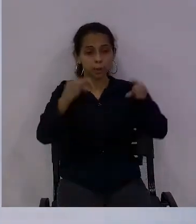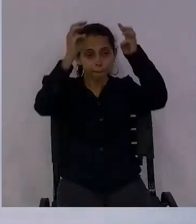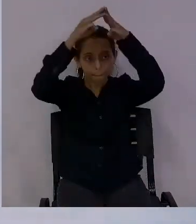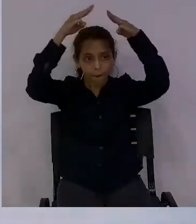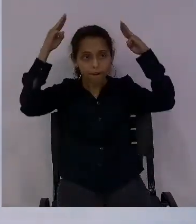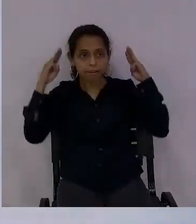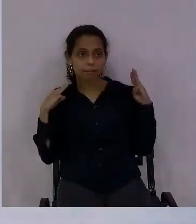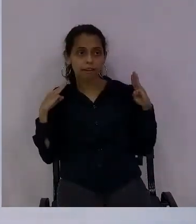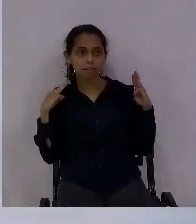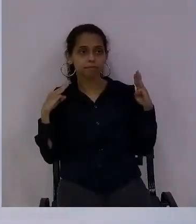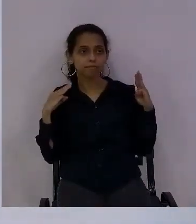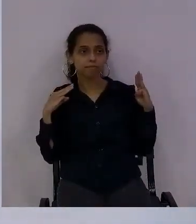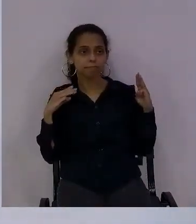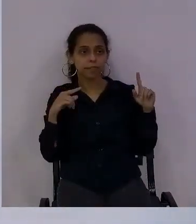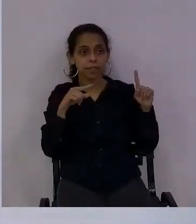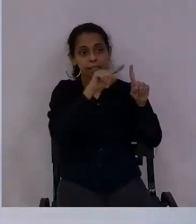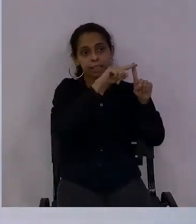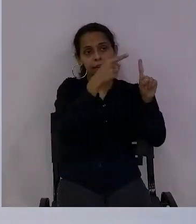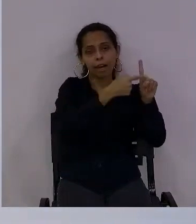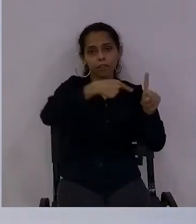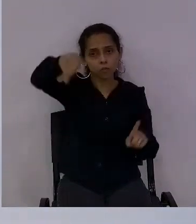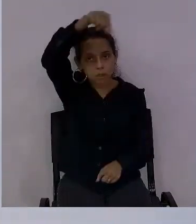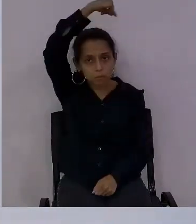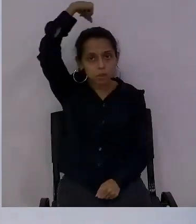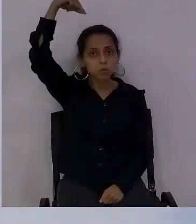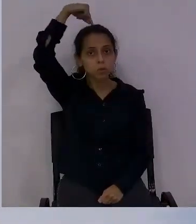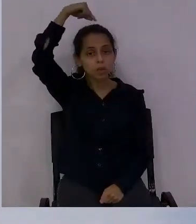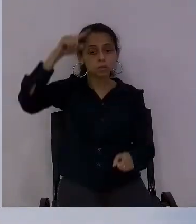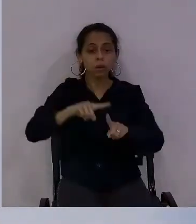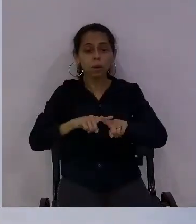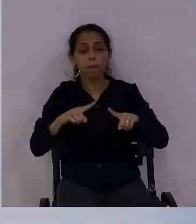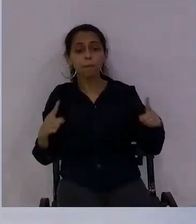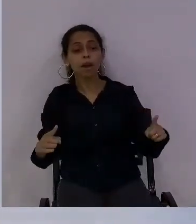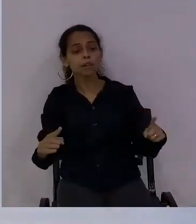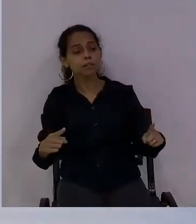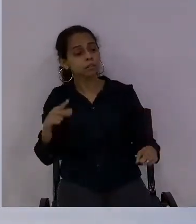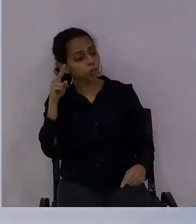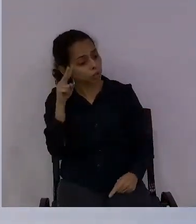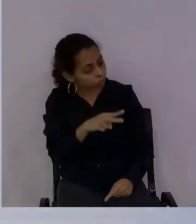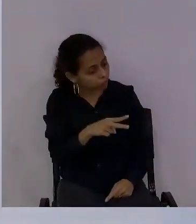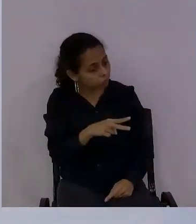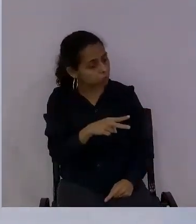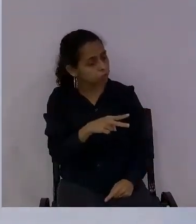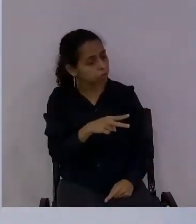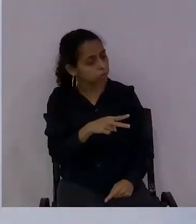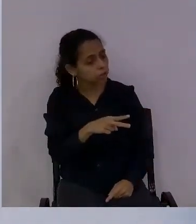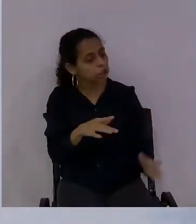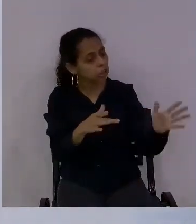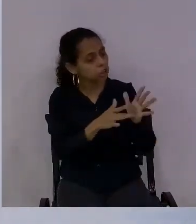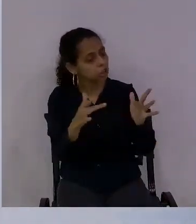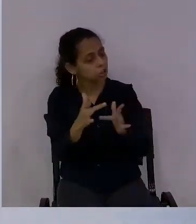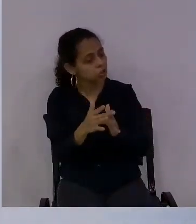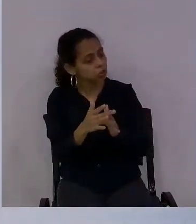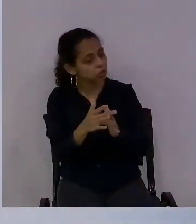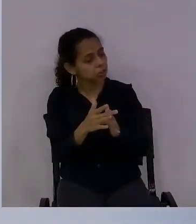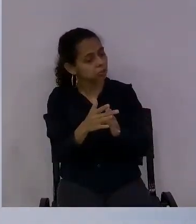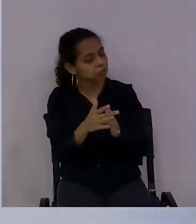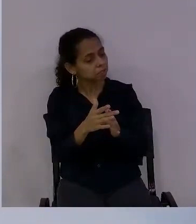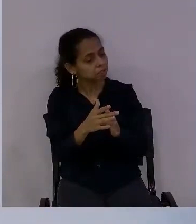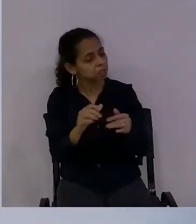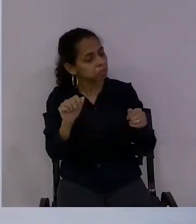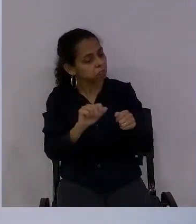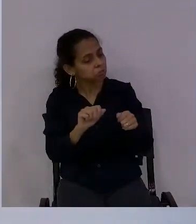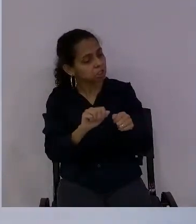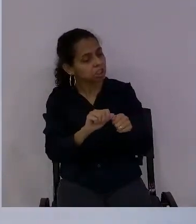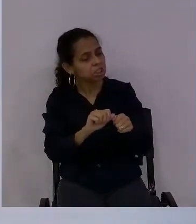Santo. No entanto, nota-se aqui que foi cumprido aquilo que a lei exigia. Neste mesmo momento